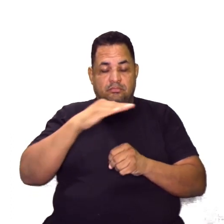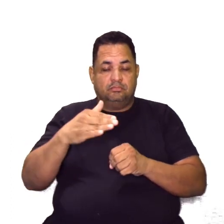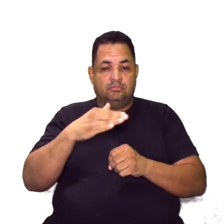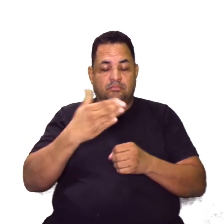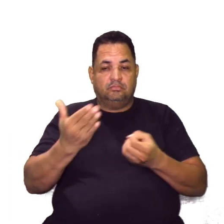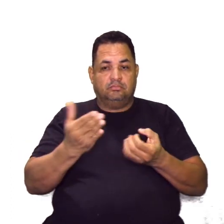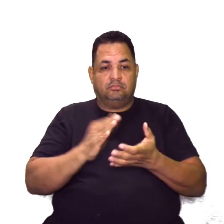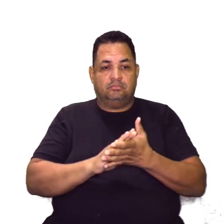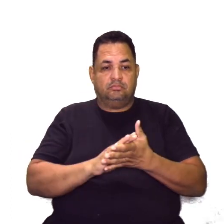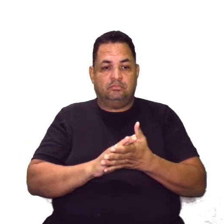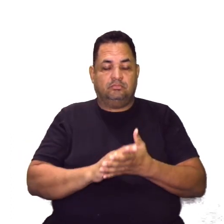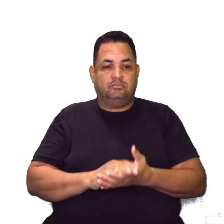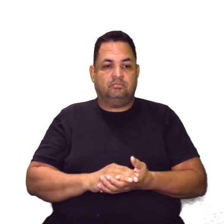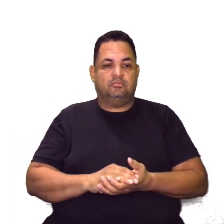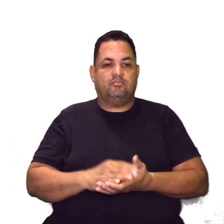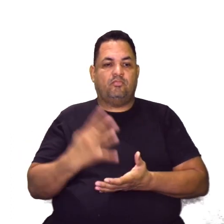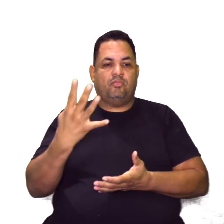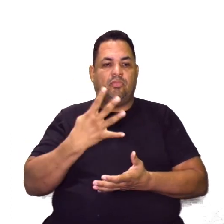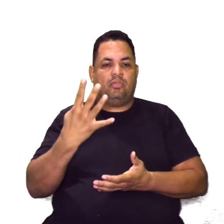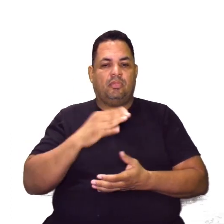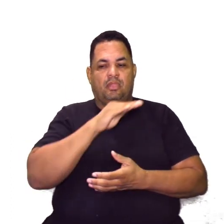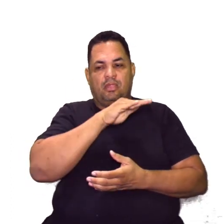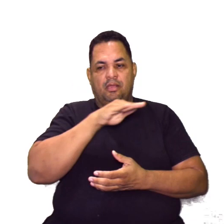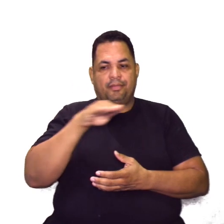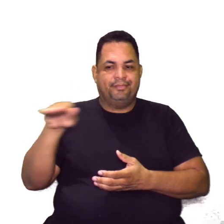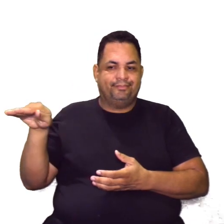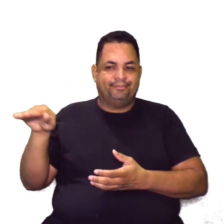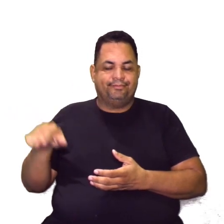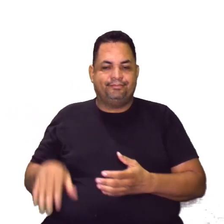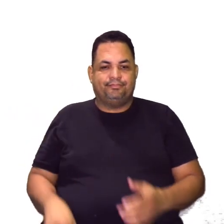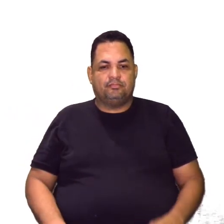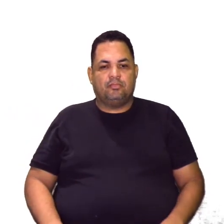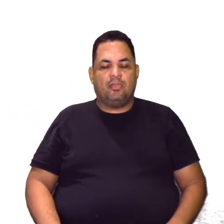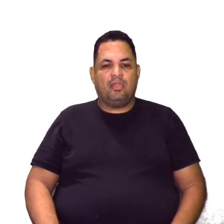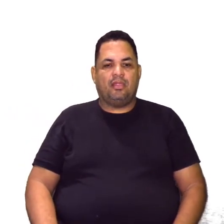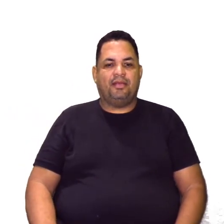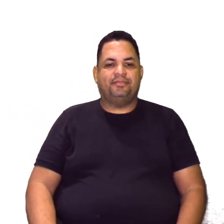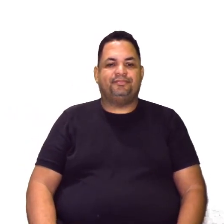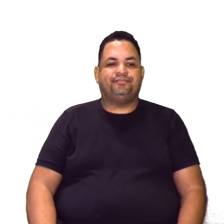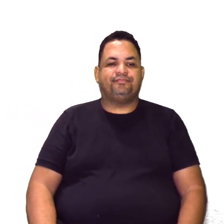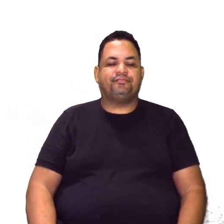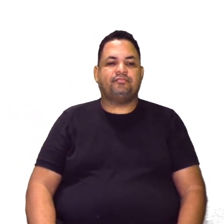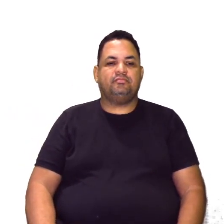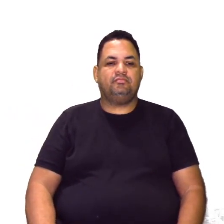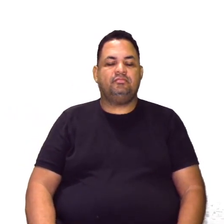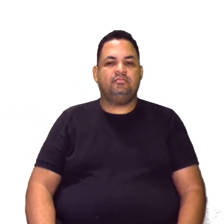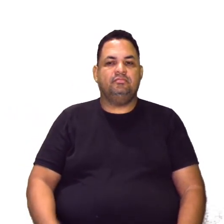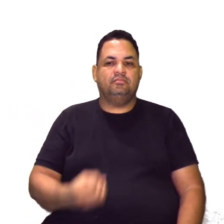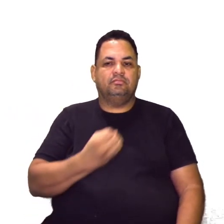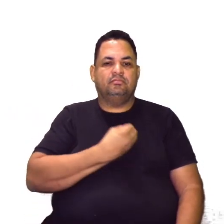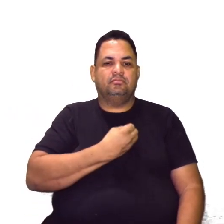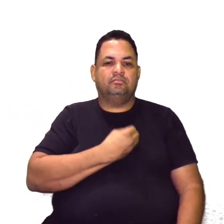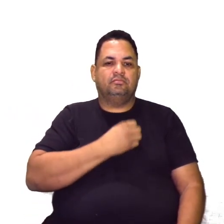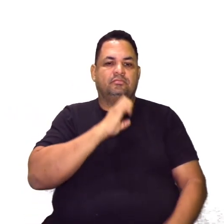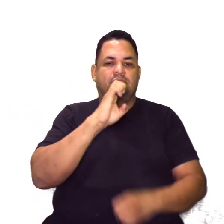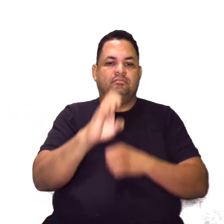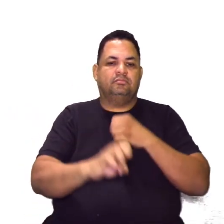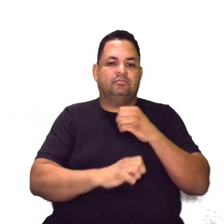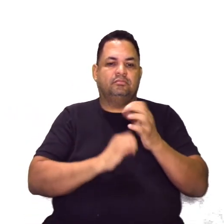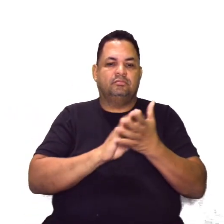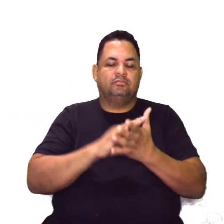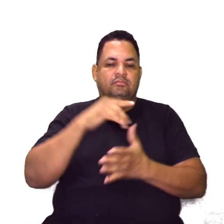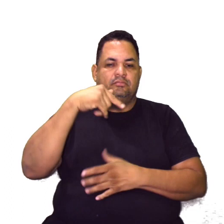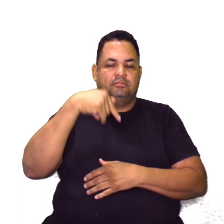eu diria, está do quê? No quarto período. Com relação ao número de elétrons na última